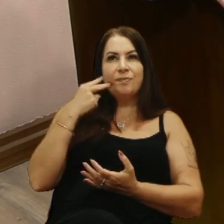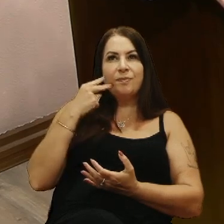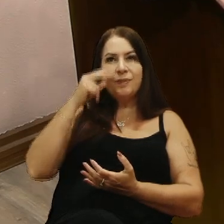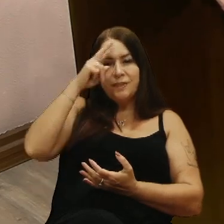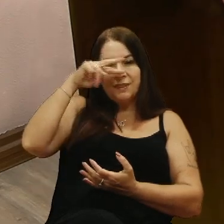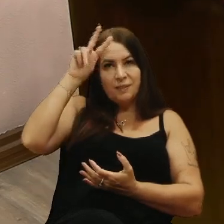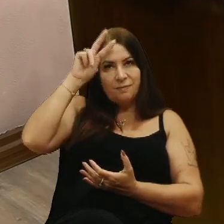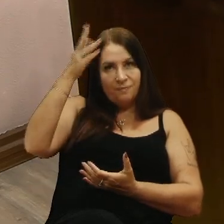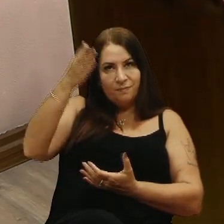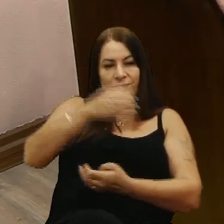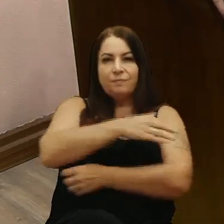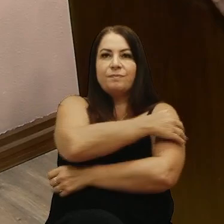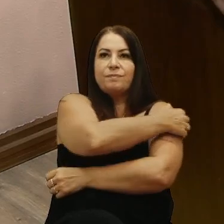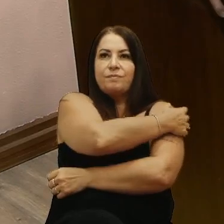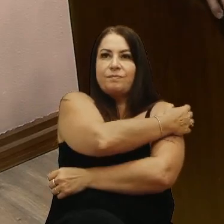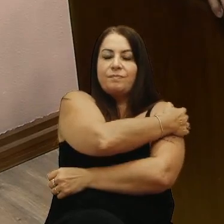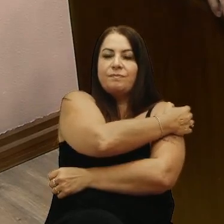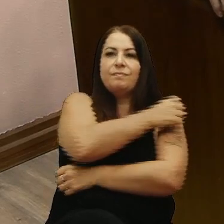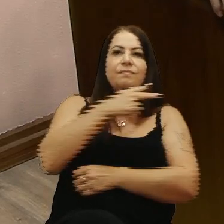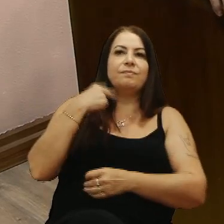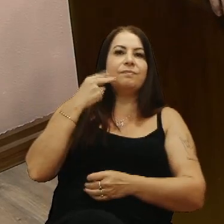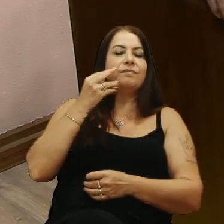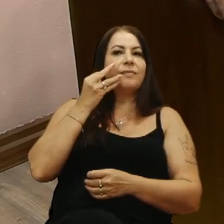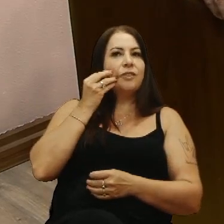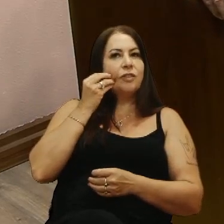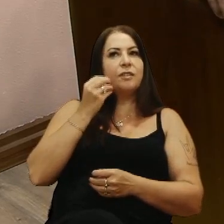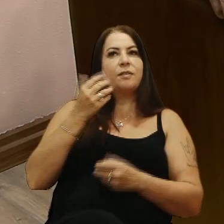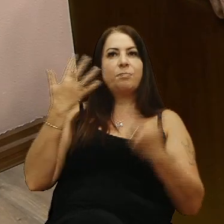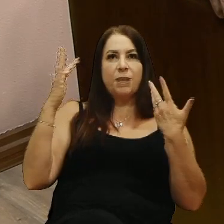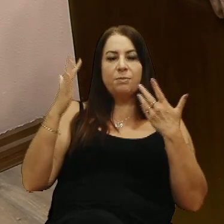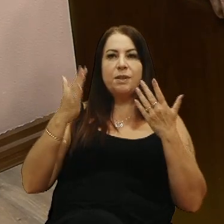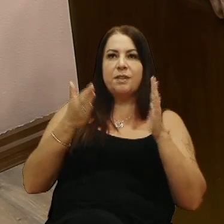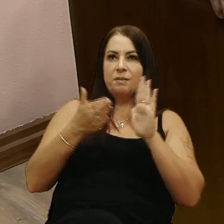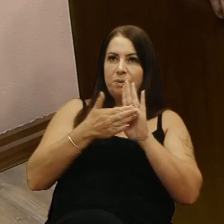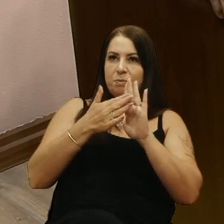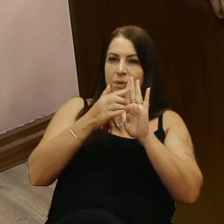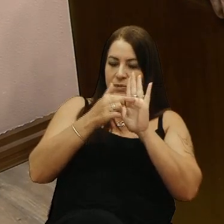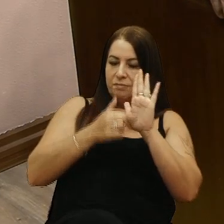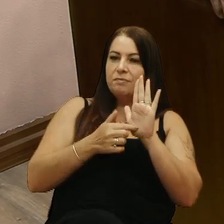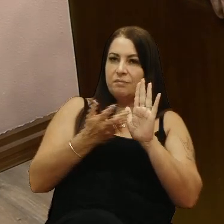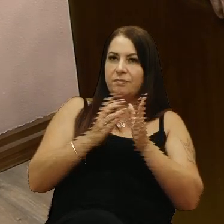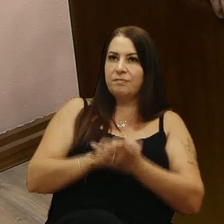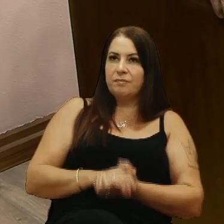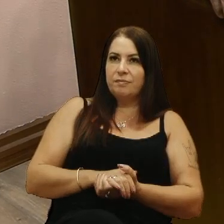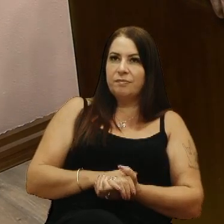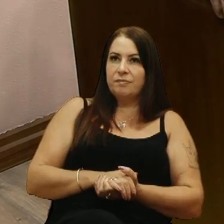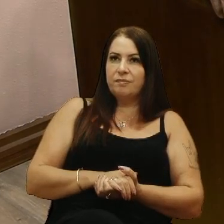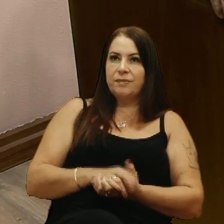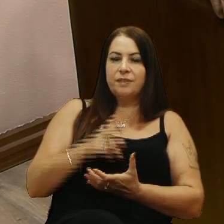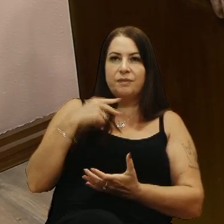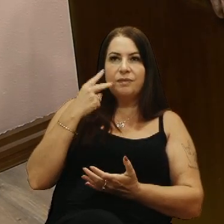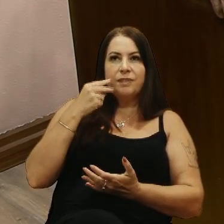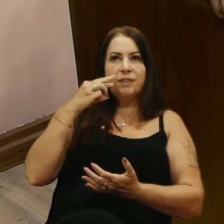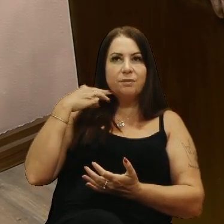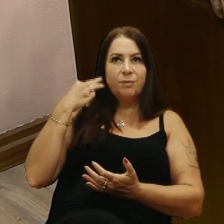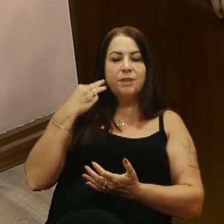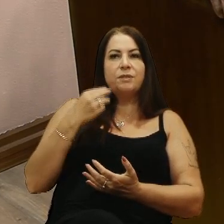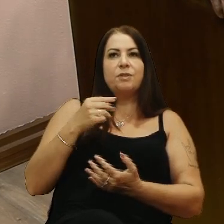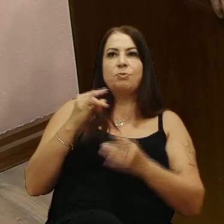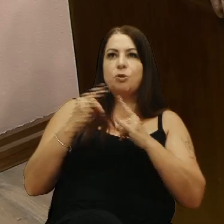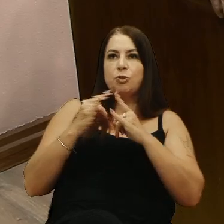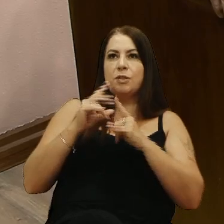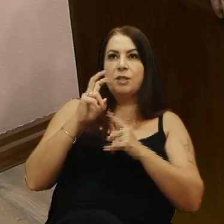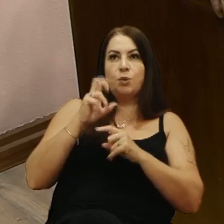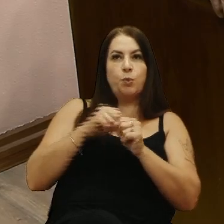Edson da Rosa. Vereador Jack, parabéns pela propositura. Como falou a vereadora Marisol, uma instituição de